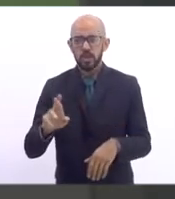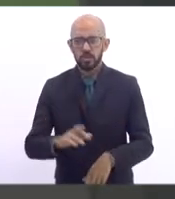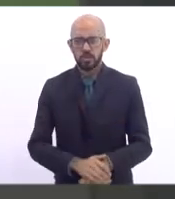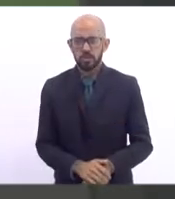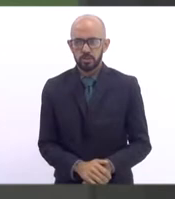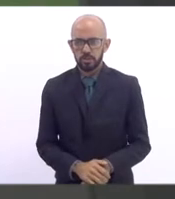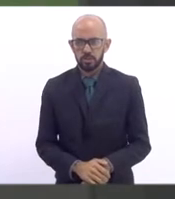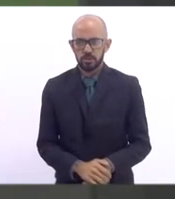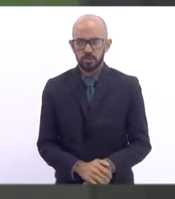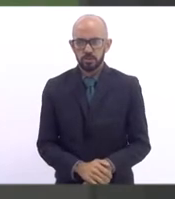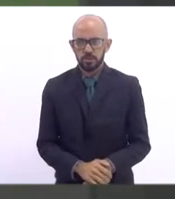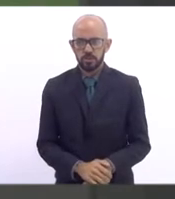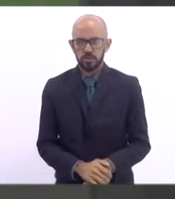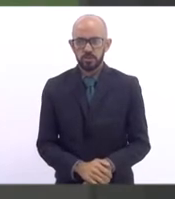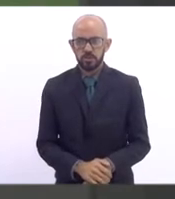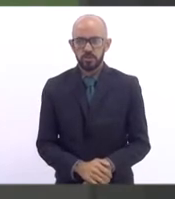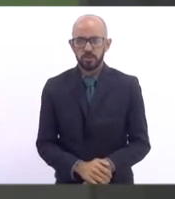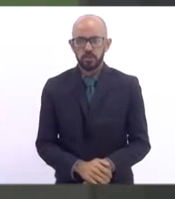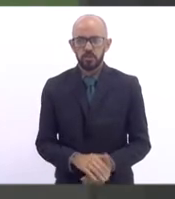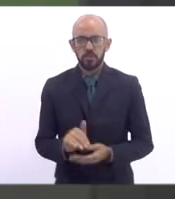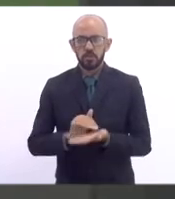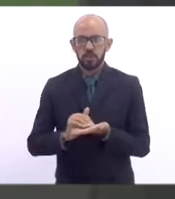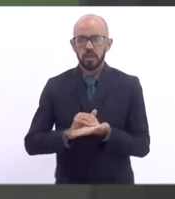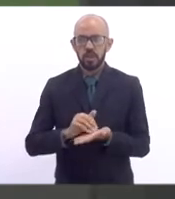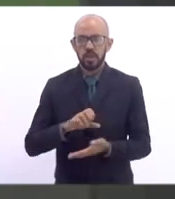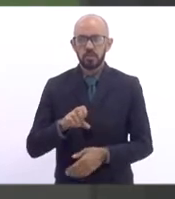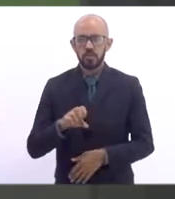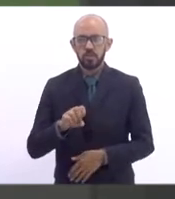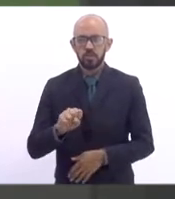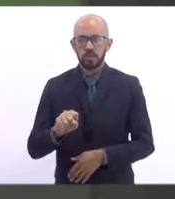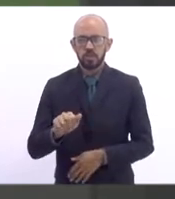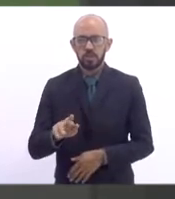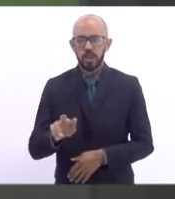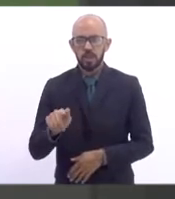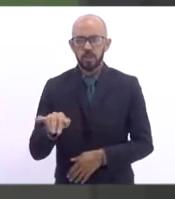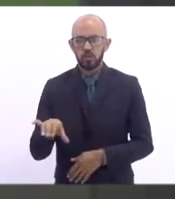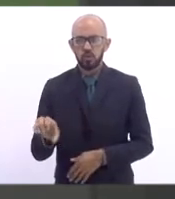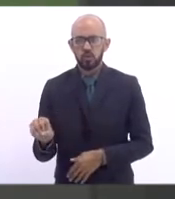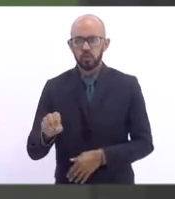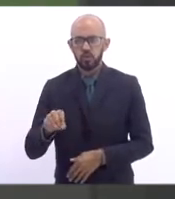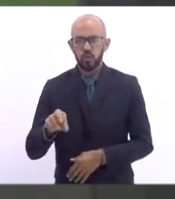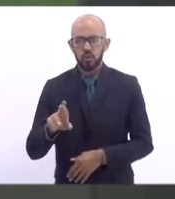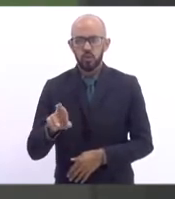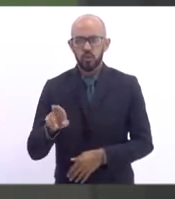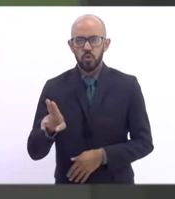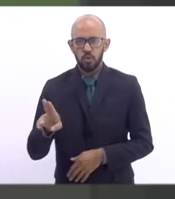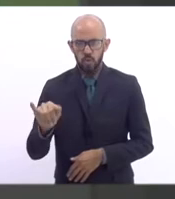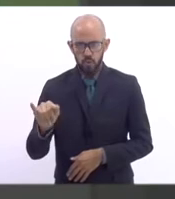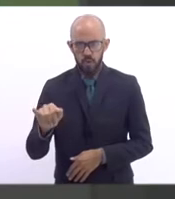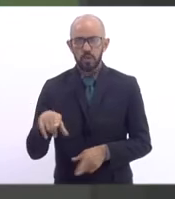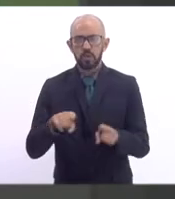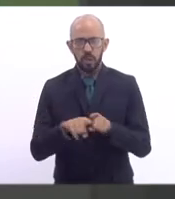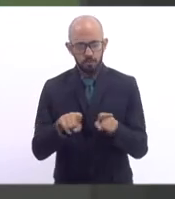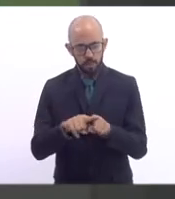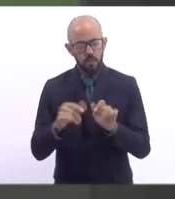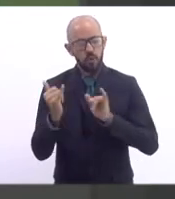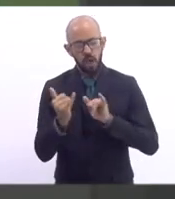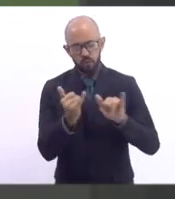a e o secretário Sérgio Ruy também foi notificado